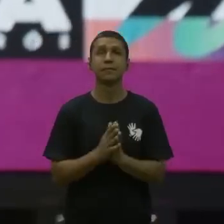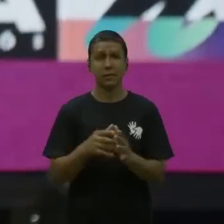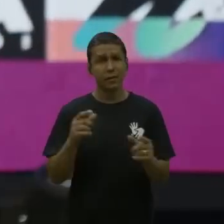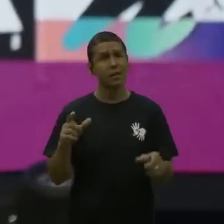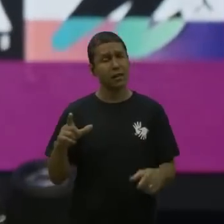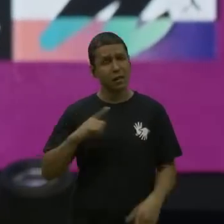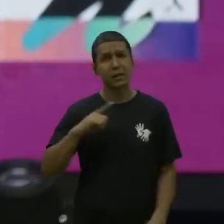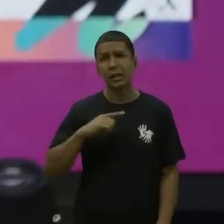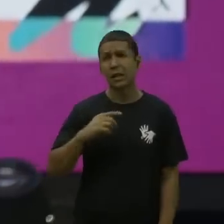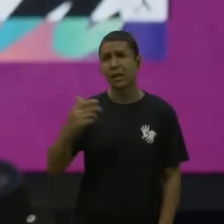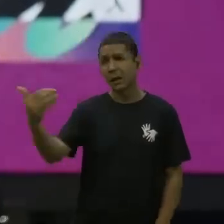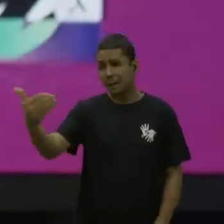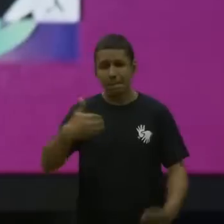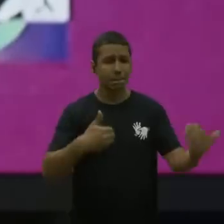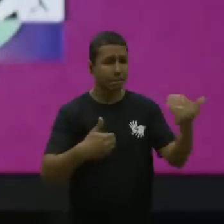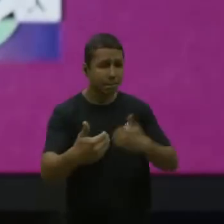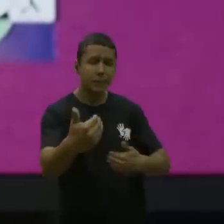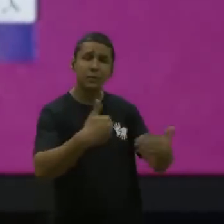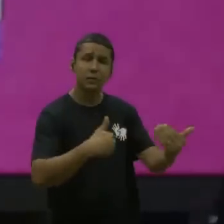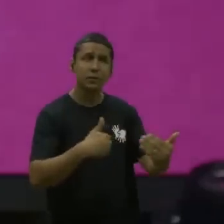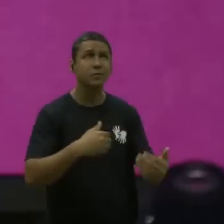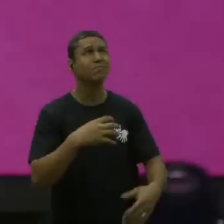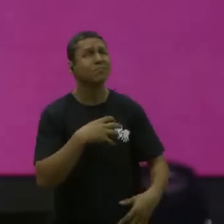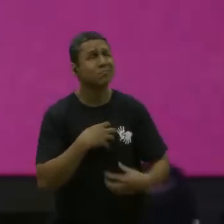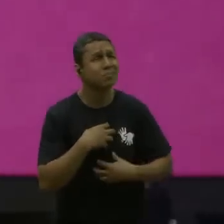Aqui se sentindo caído,